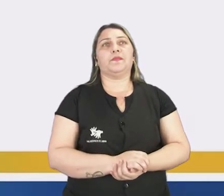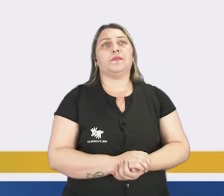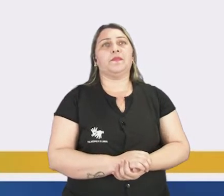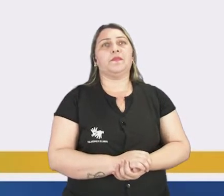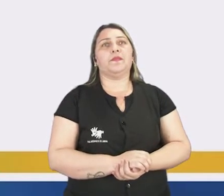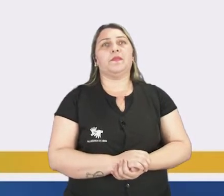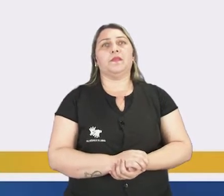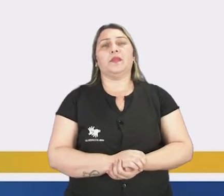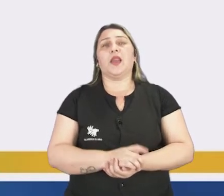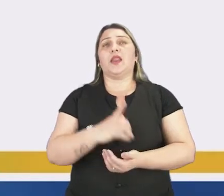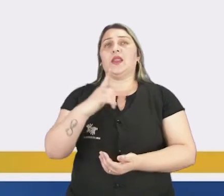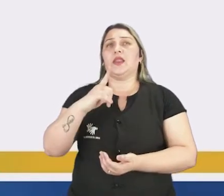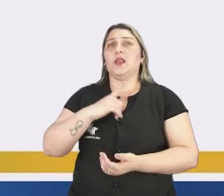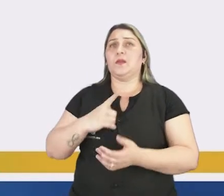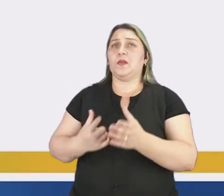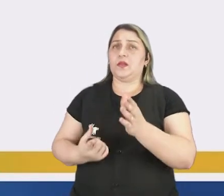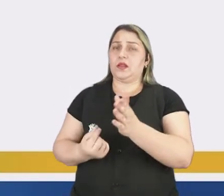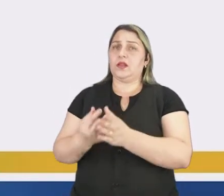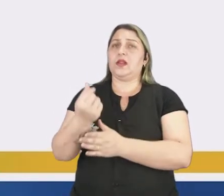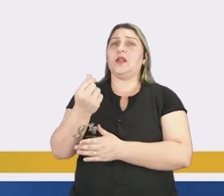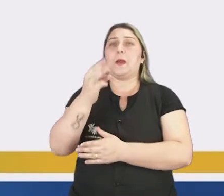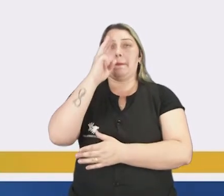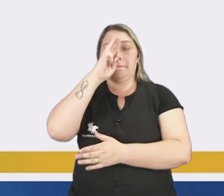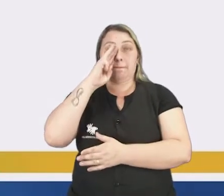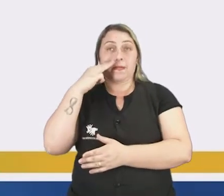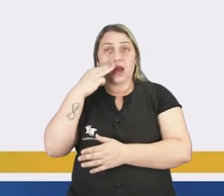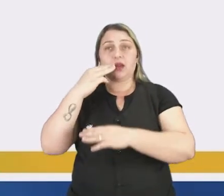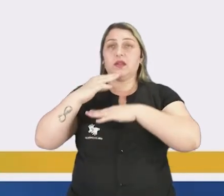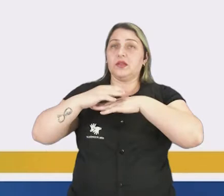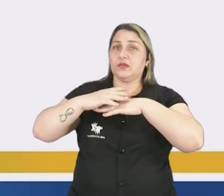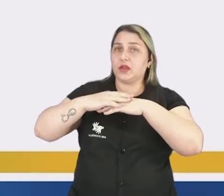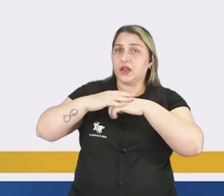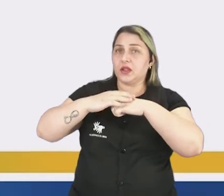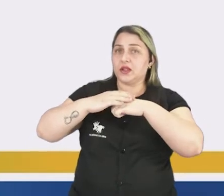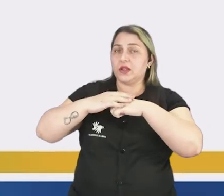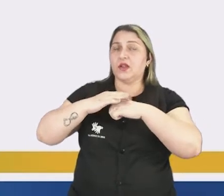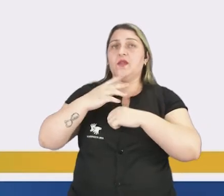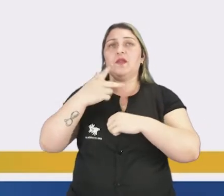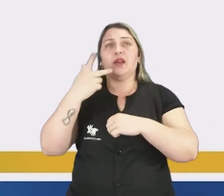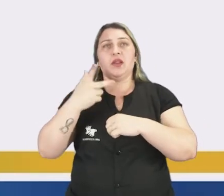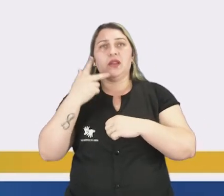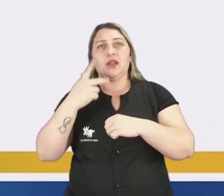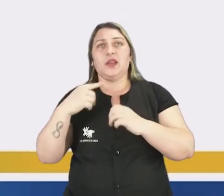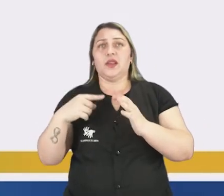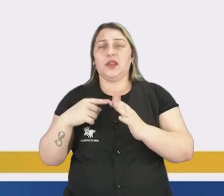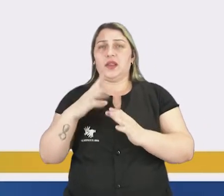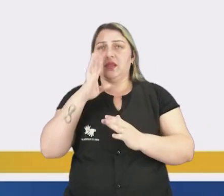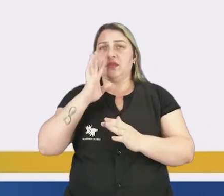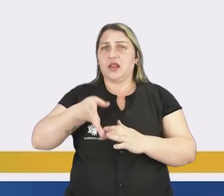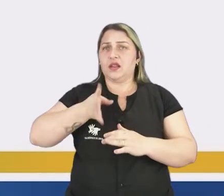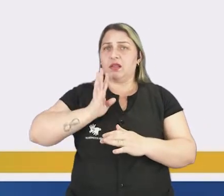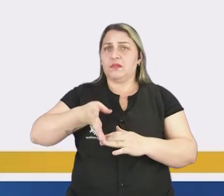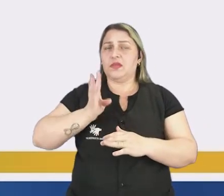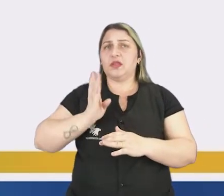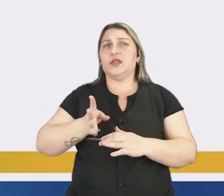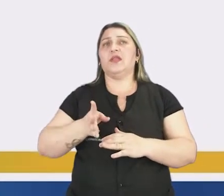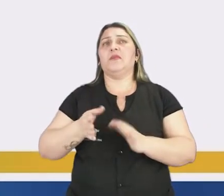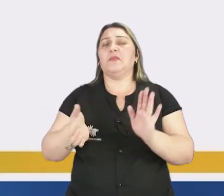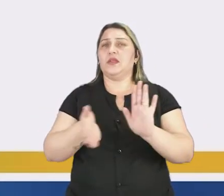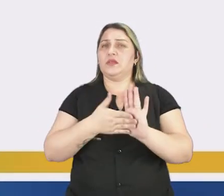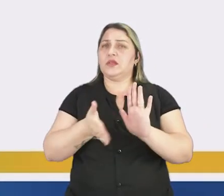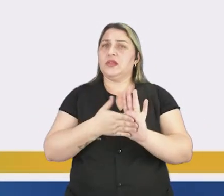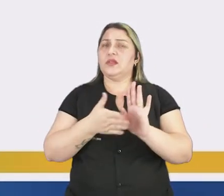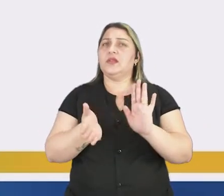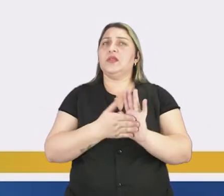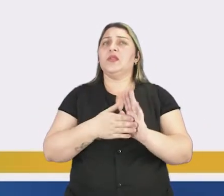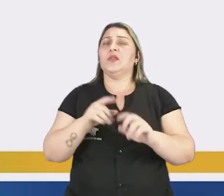A gente temos aí o capitalismo para Marx é uma doença, né? Como eu falei, as críticas sobre ele estão pautadas